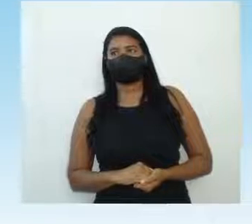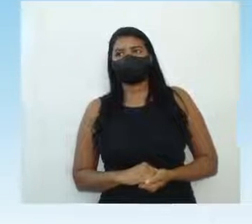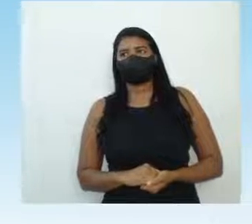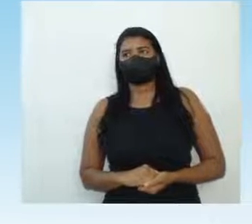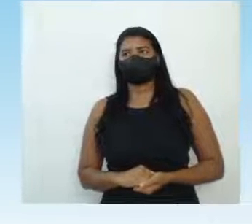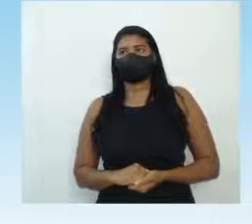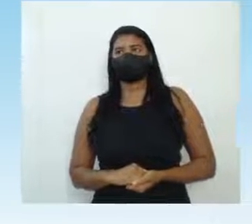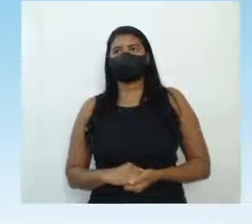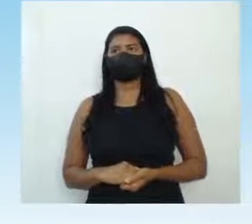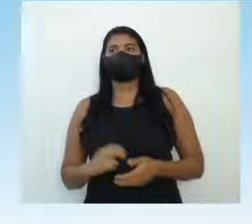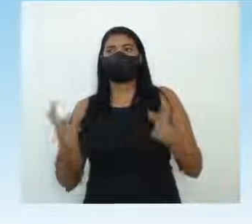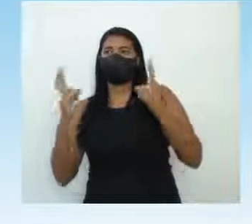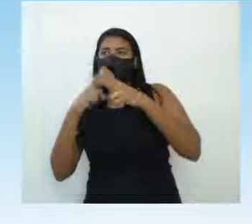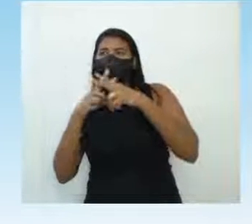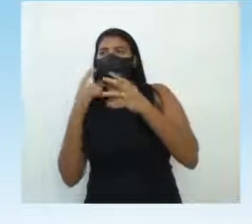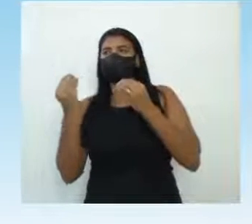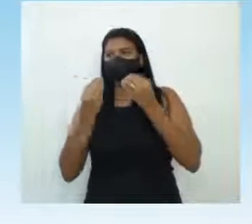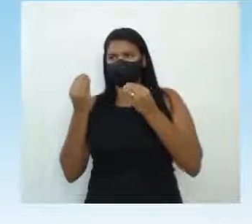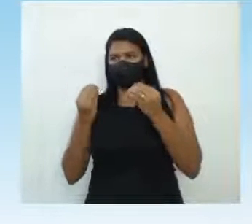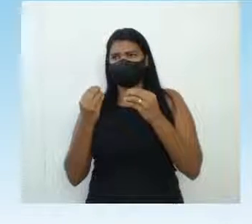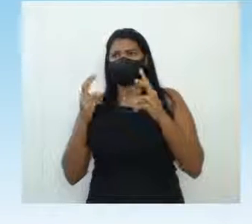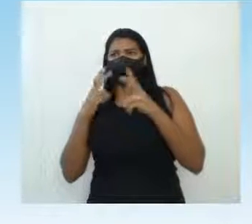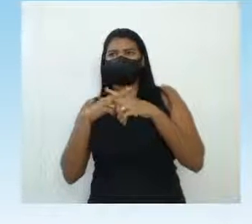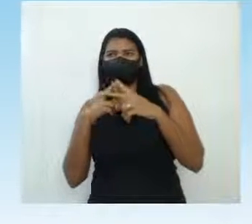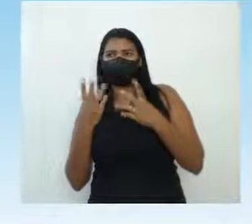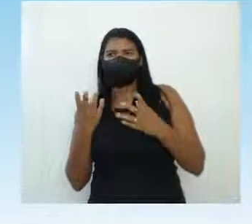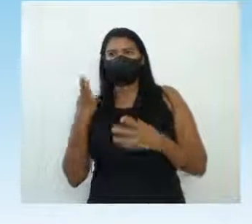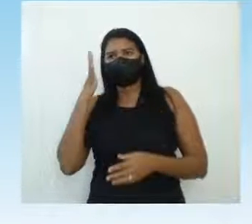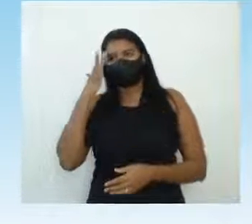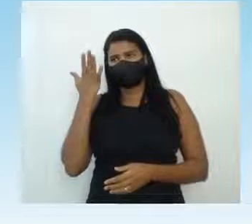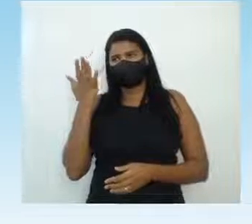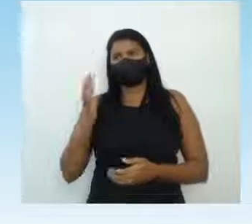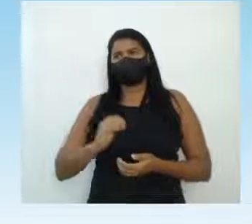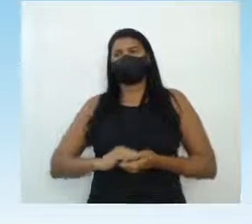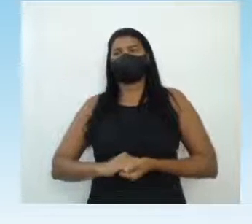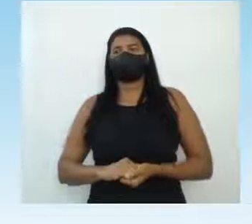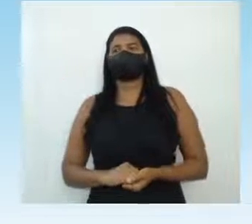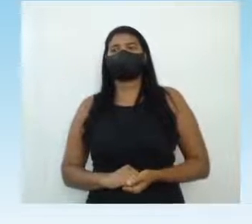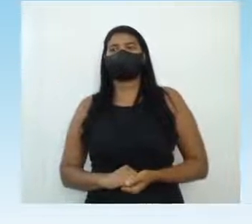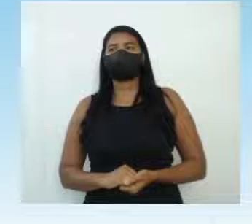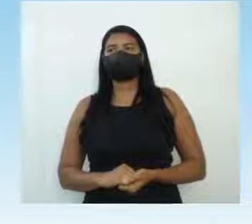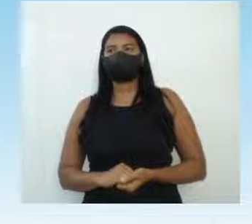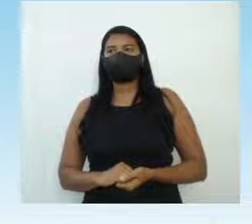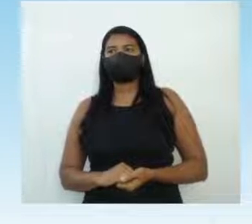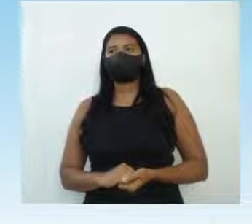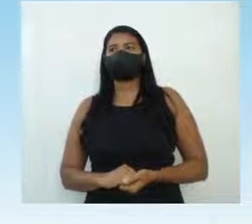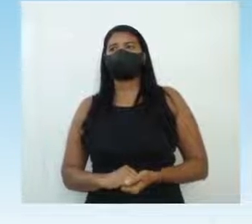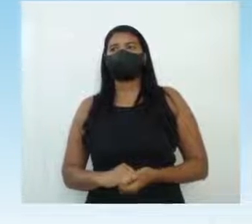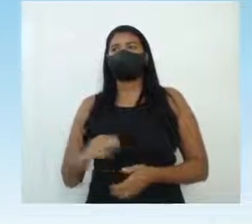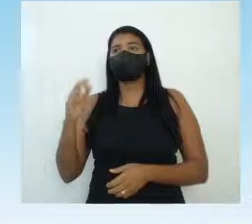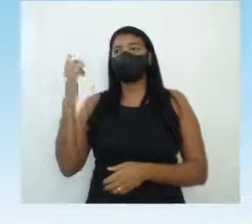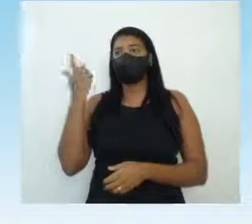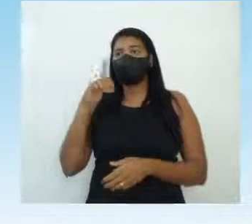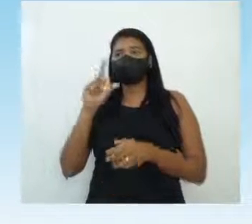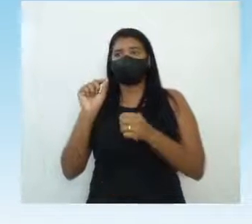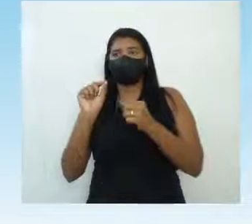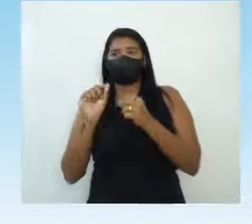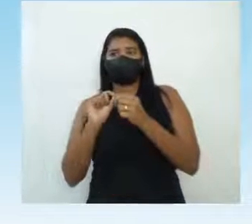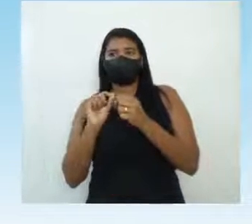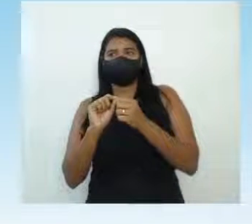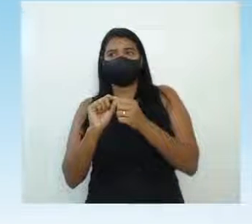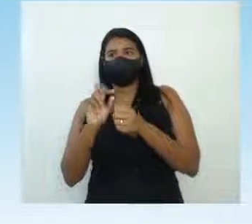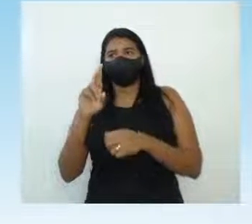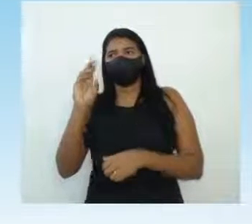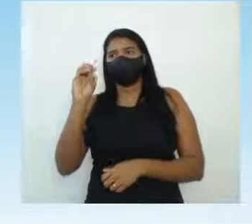tá, gente? Como aprender a cair e tudo mais, aí o atleta ele consegue fazer esses rolamentos